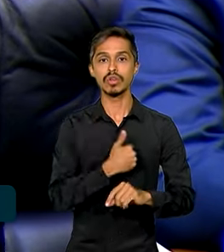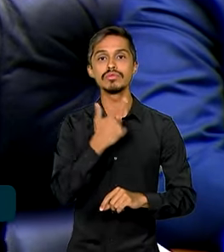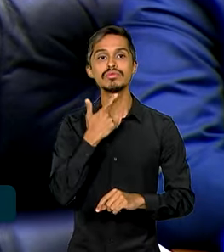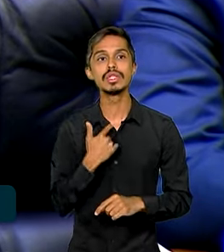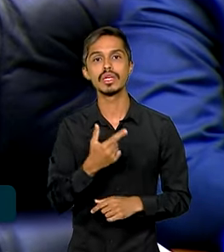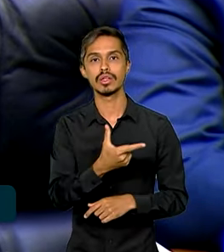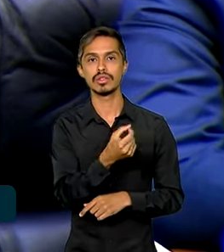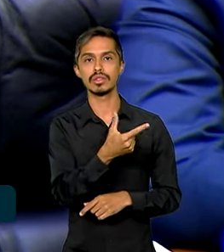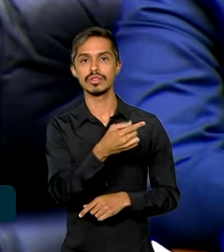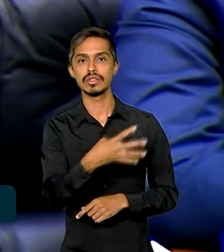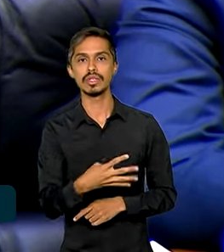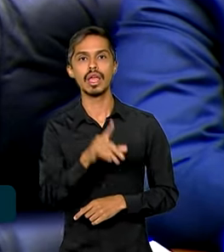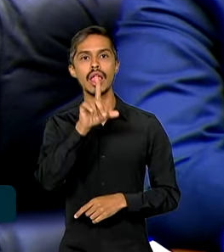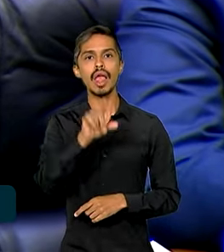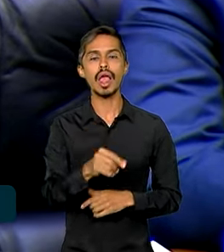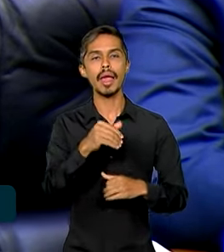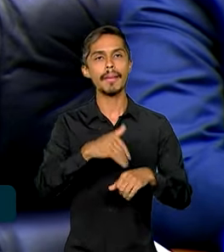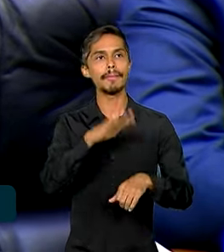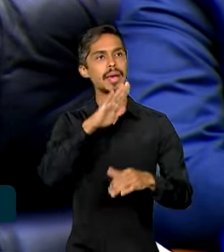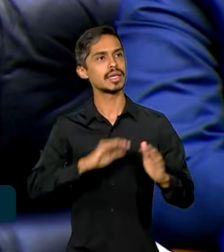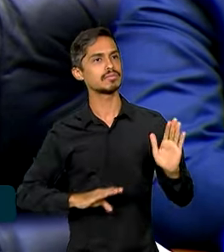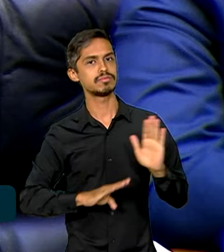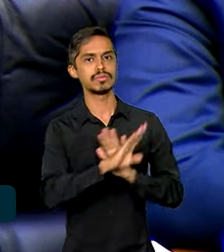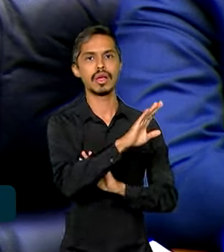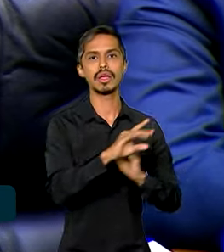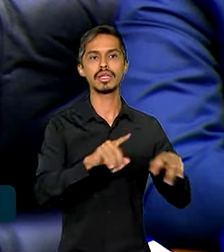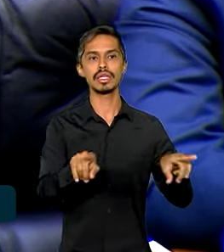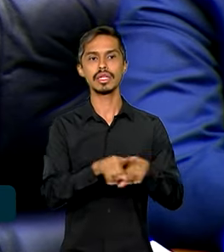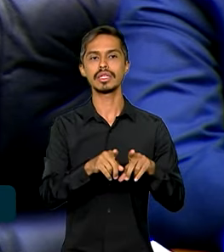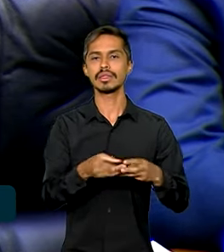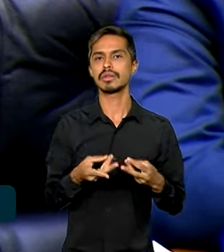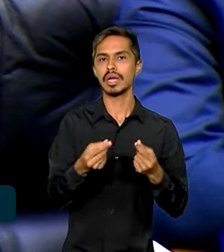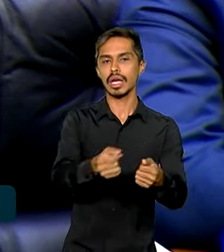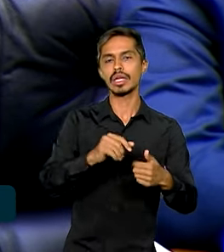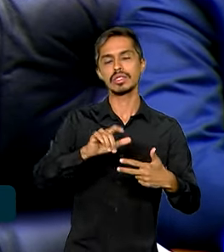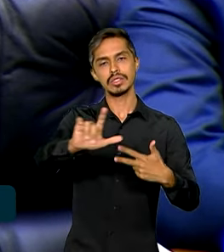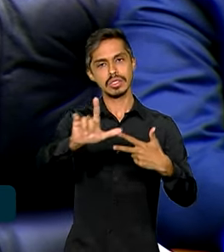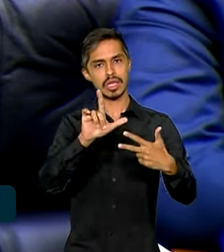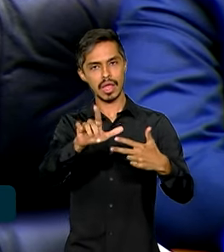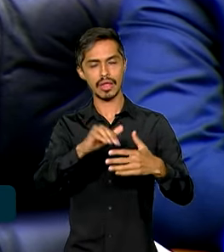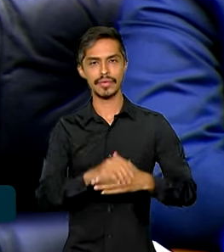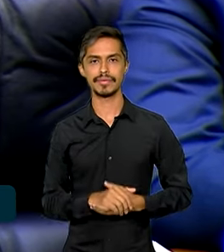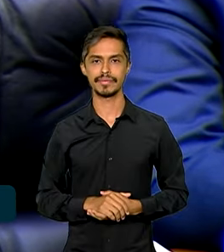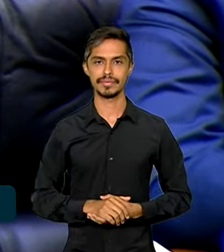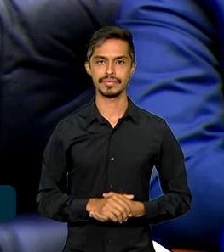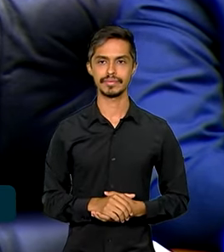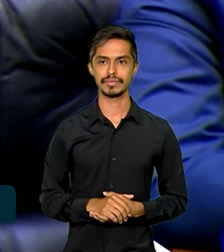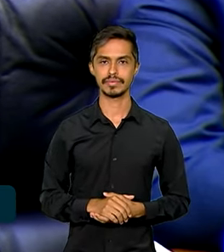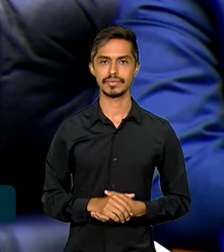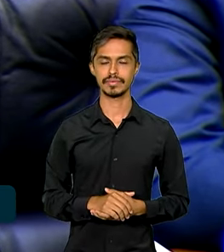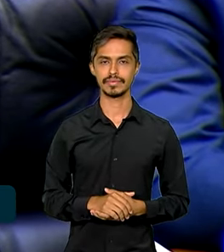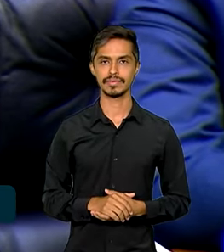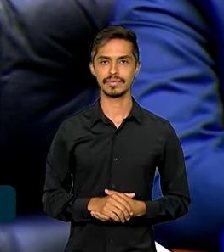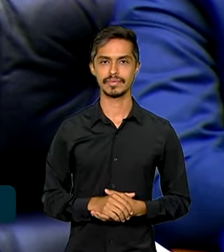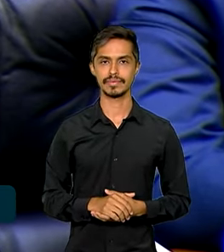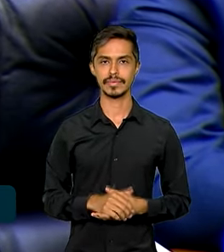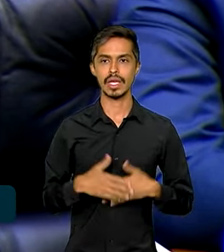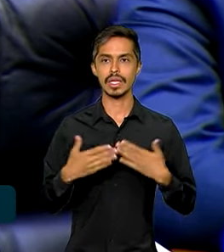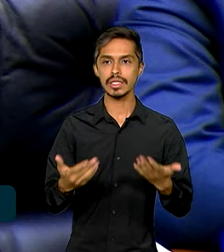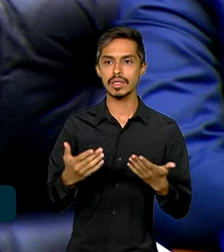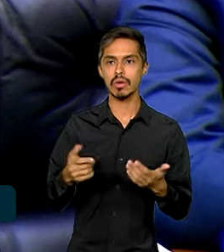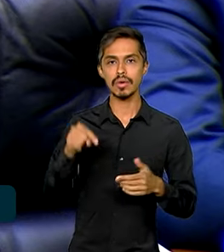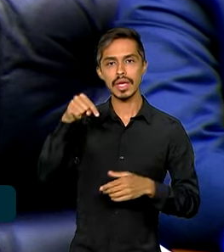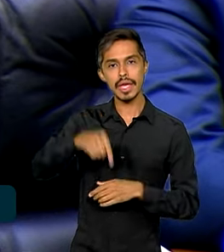24 é mais avanço e mais aprimoramento legislativo pelo bem do Brasil e para